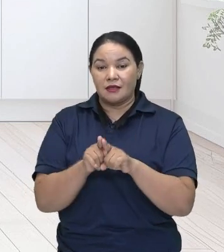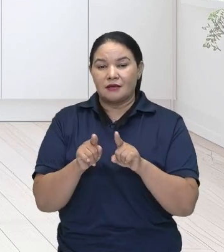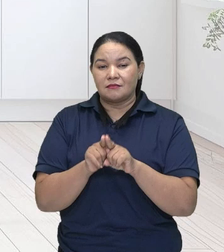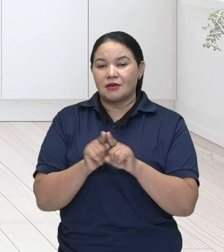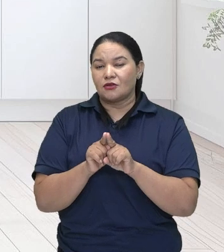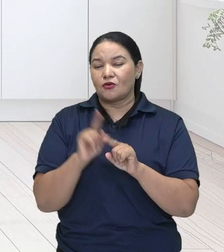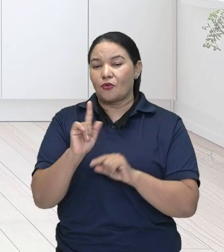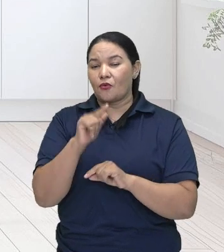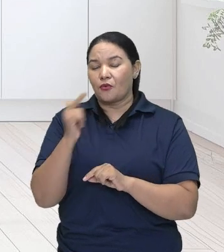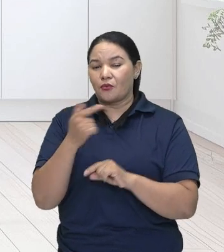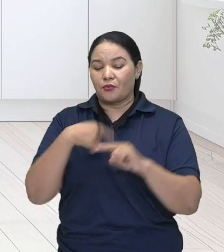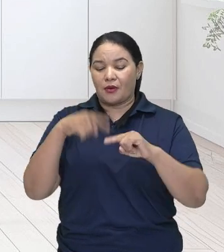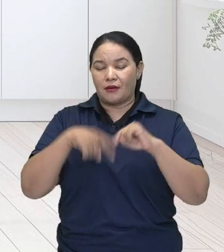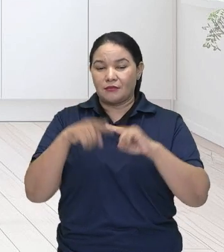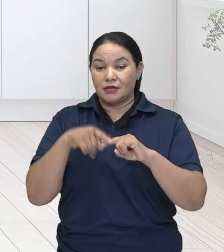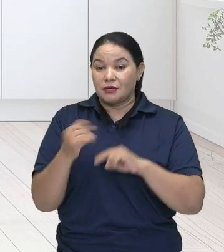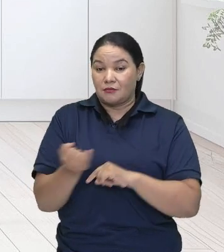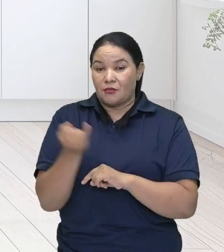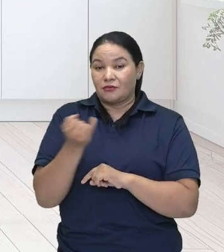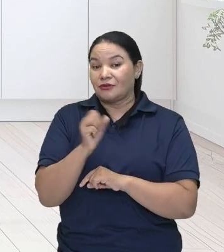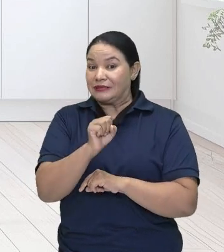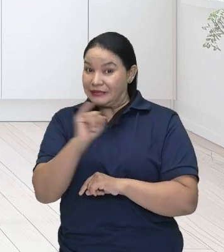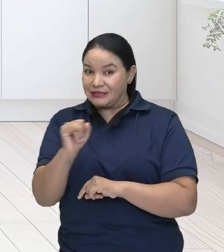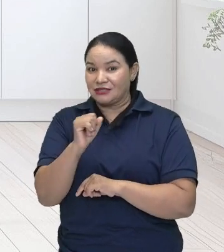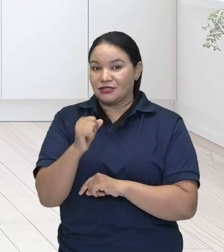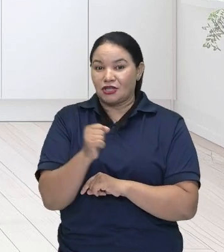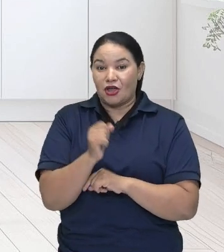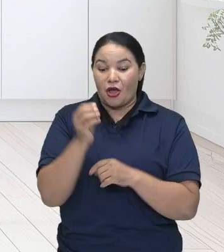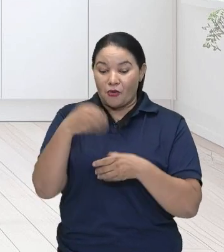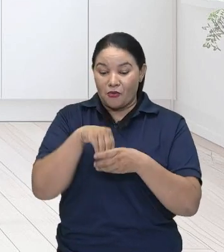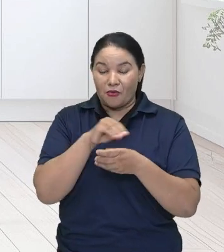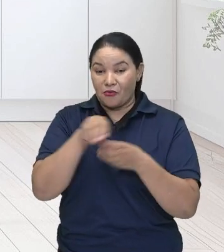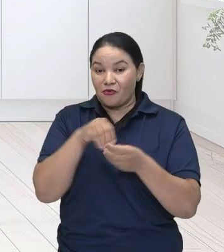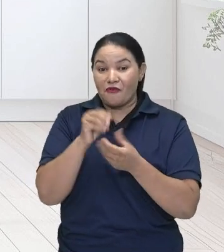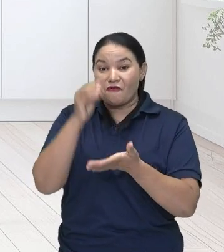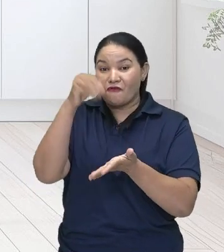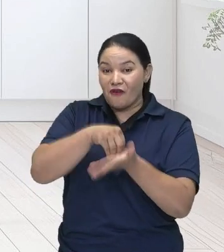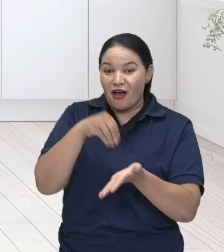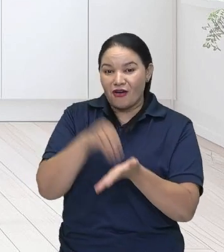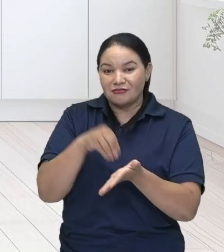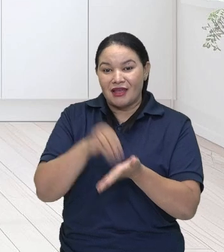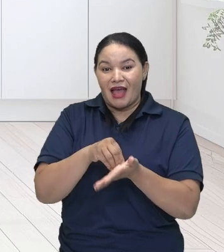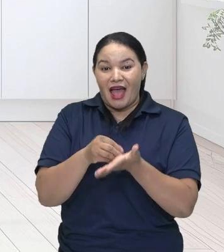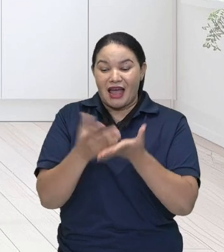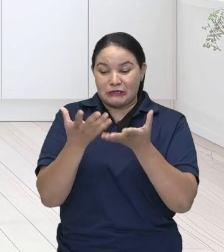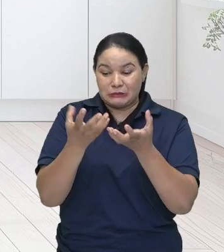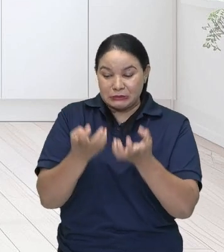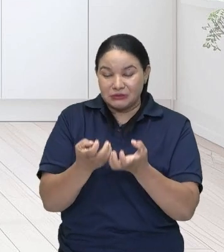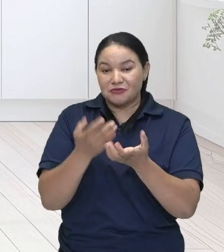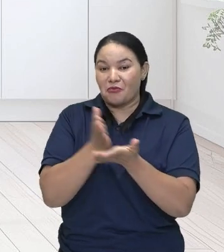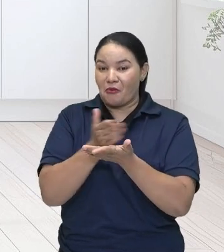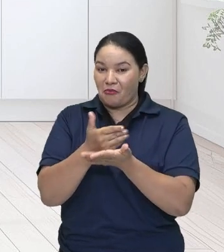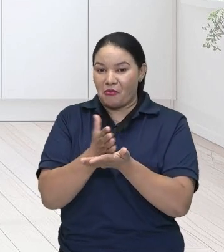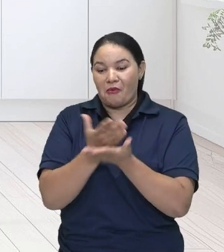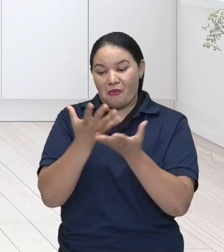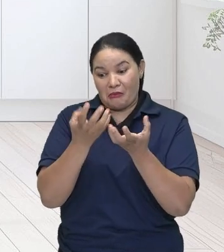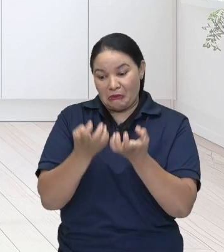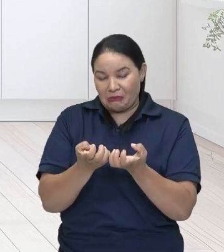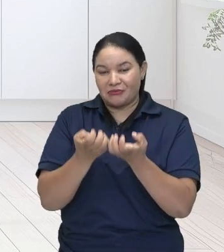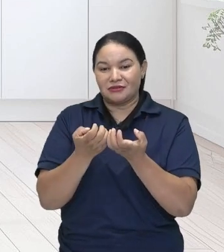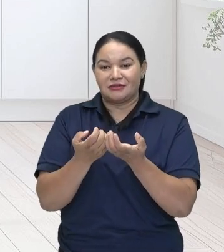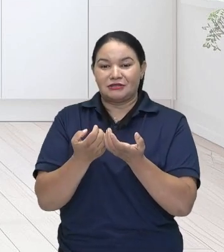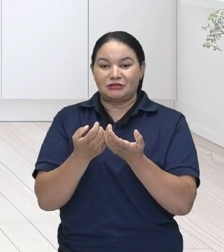muito importante. Sem ele o bolo não vai ficar legal. Ou um pão também, né? Que é